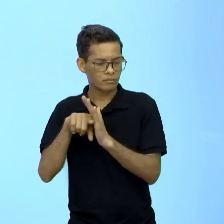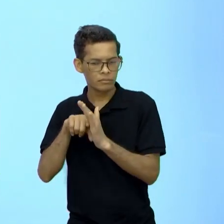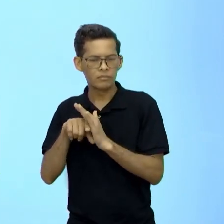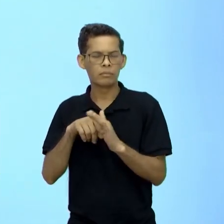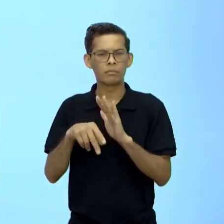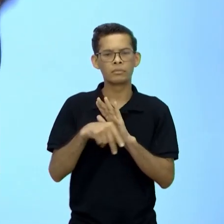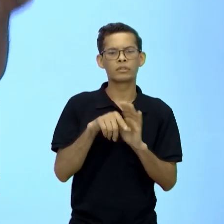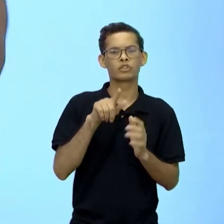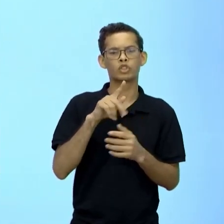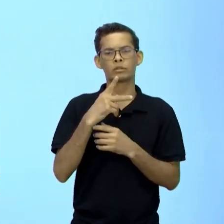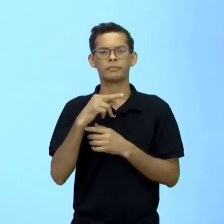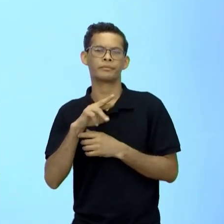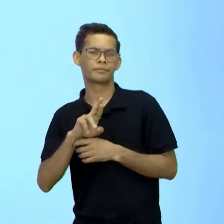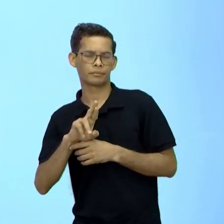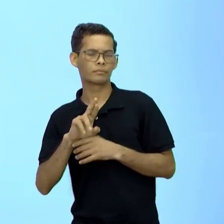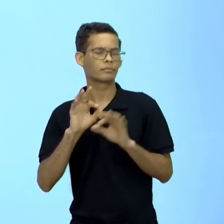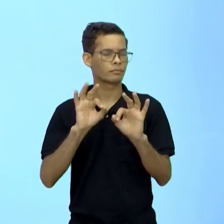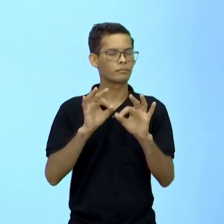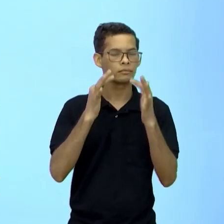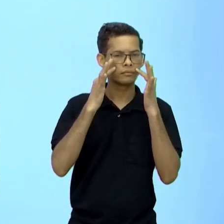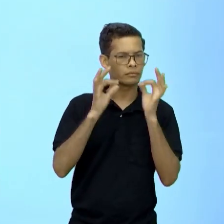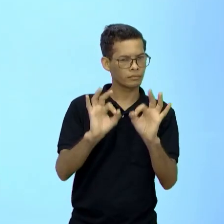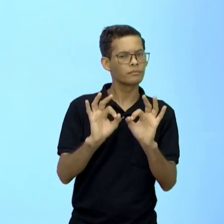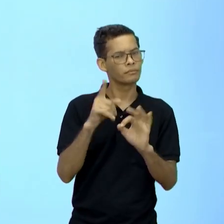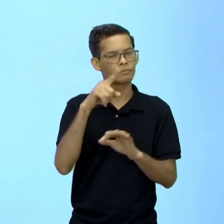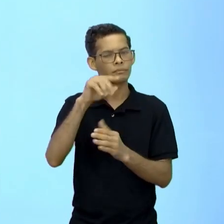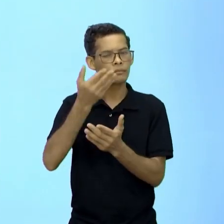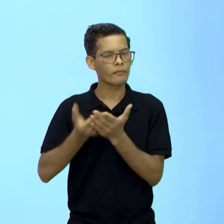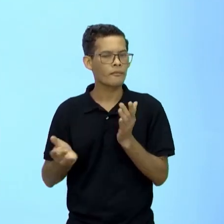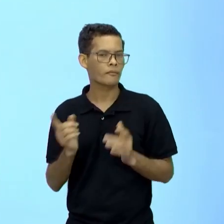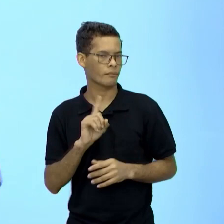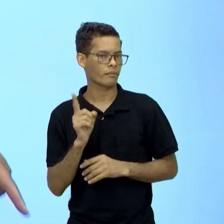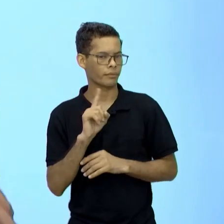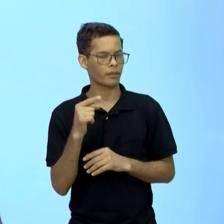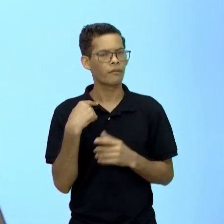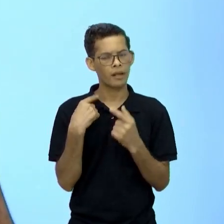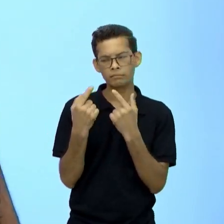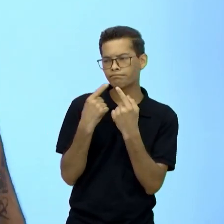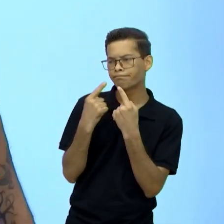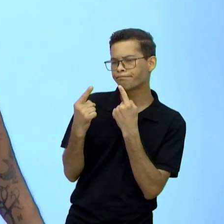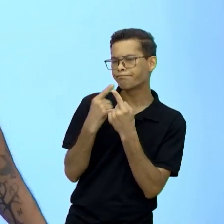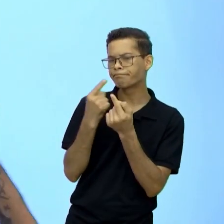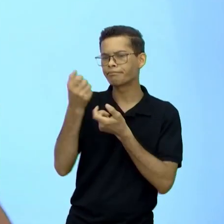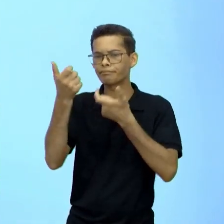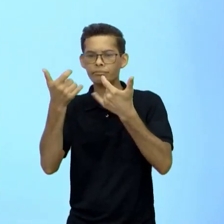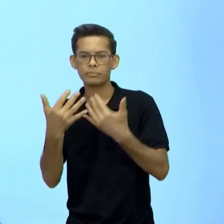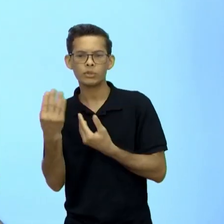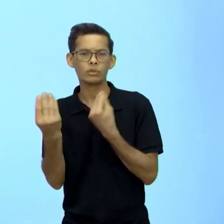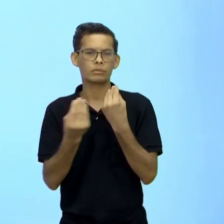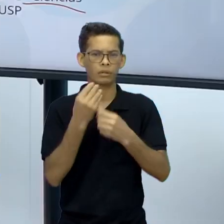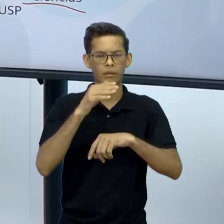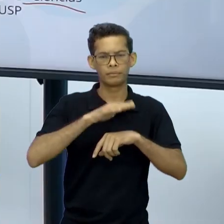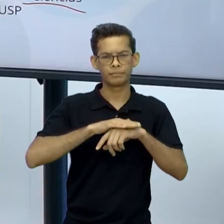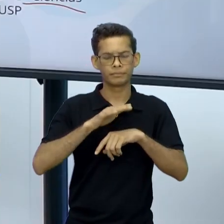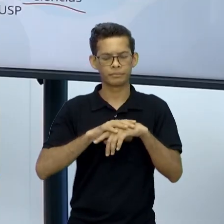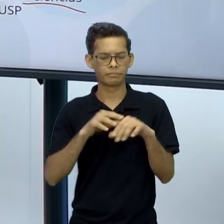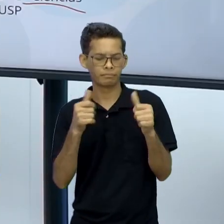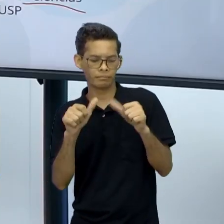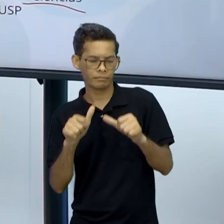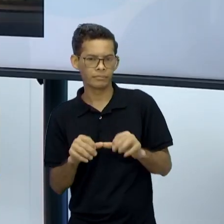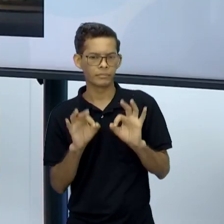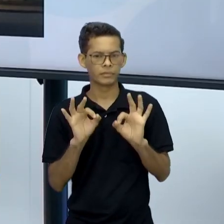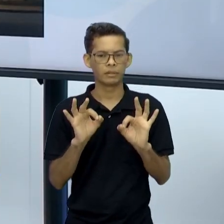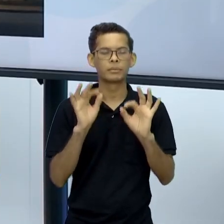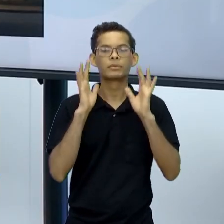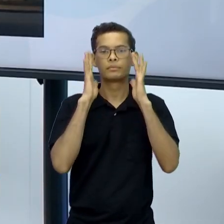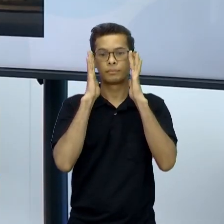GPR. Como vai ser isso, Giba? Fique atento aí, não percam essa aula que eu vou mostrar para vocês como que faz a análise desses materiais,